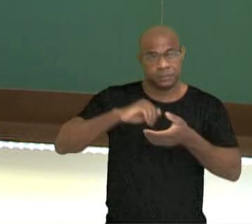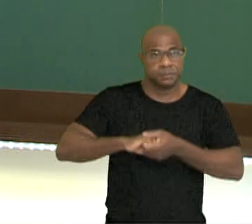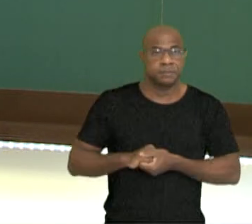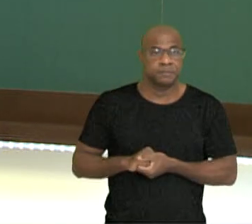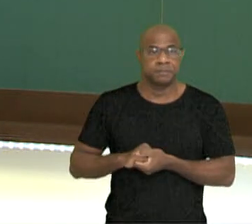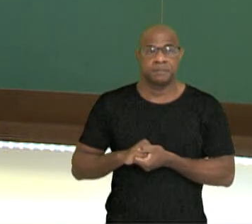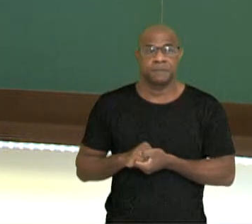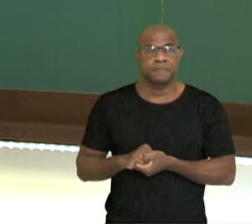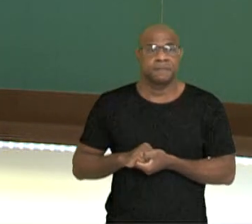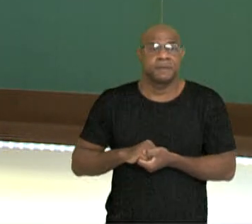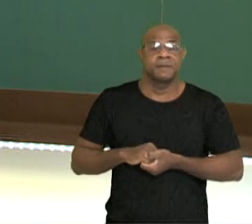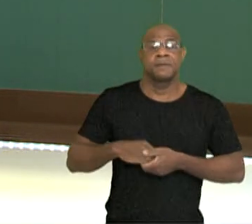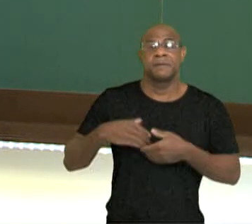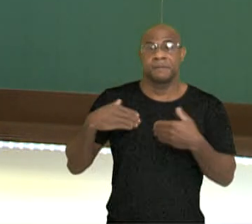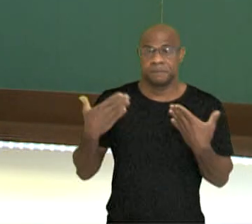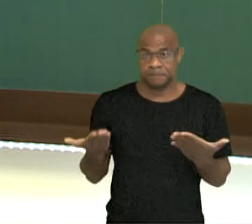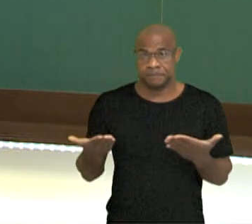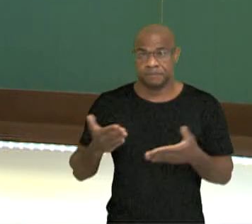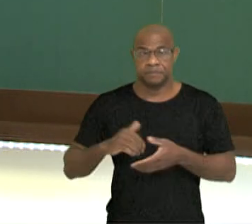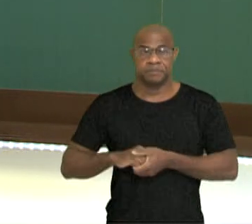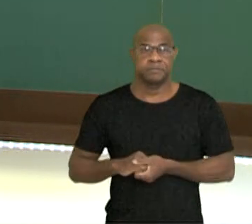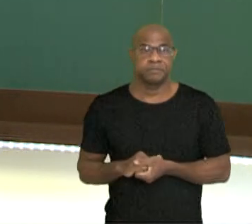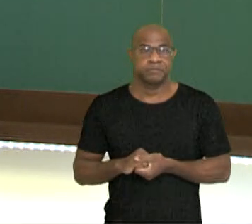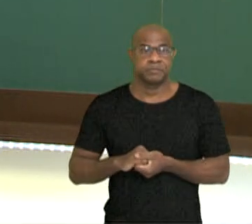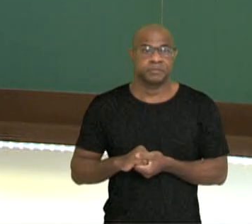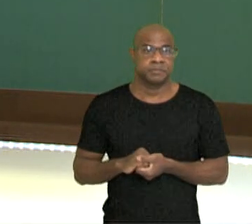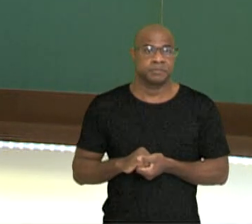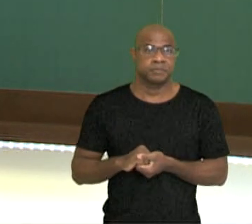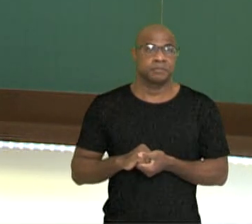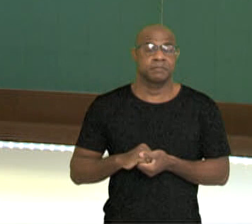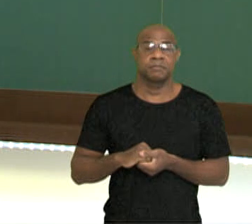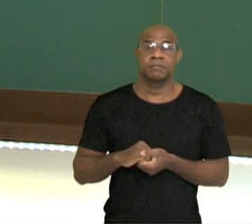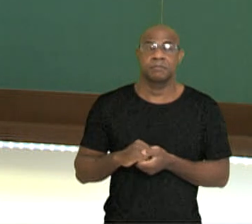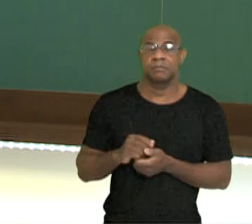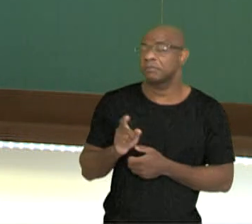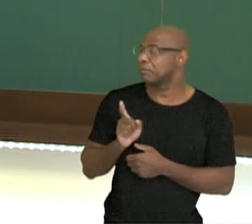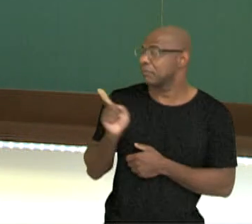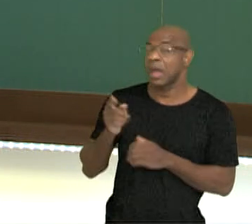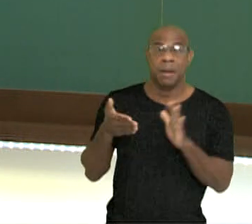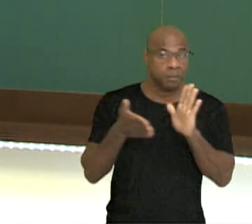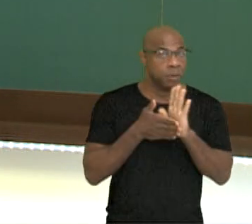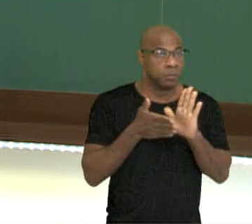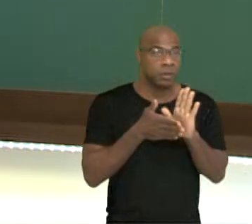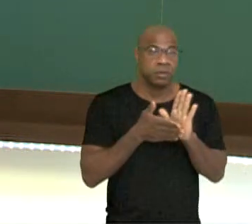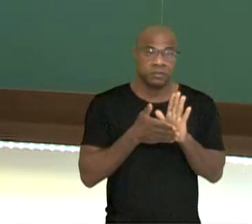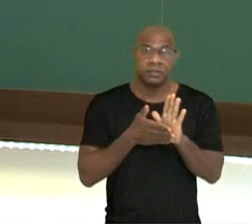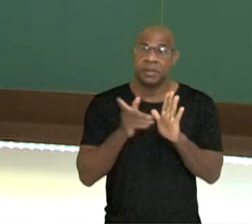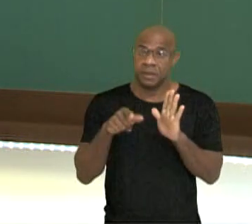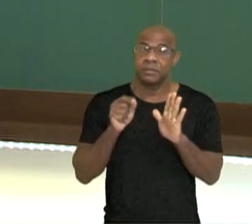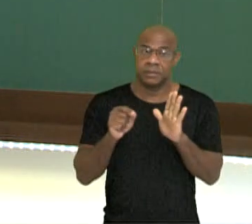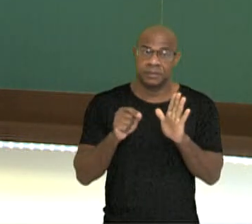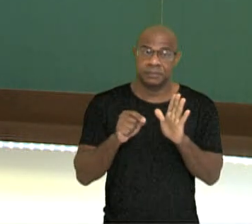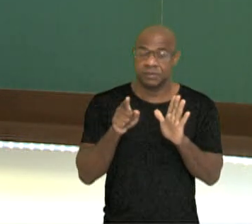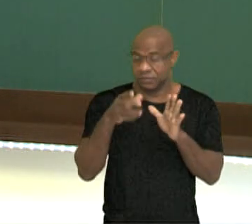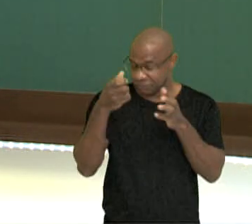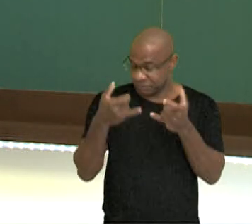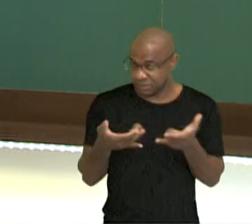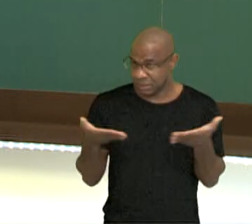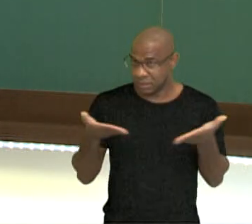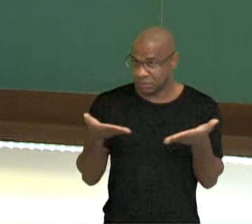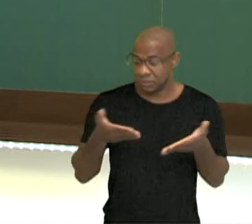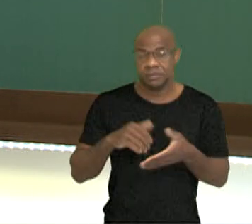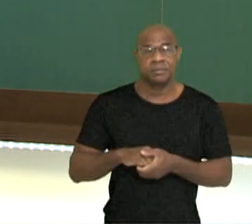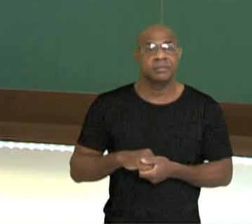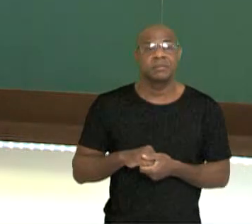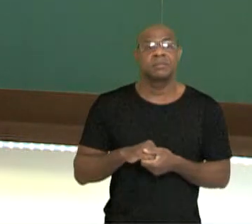a sincera esperança de que tudo esteja bem com você e os seus. A proposta exatamente era: explique